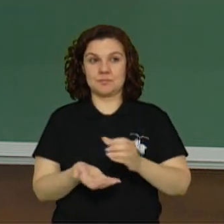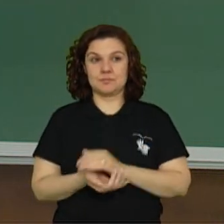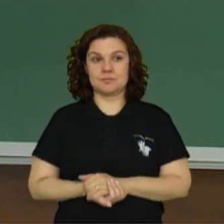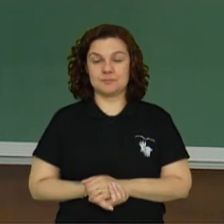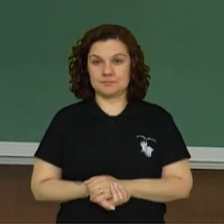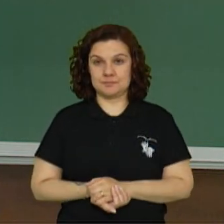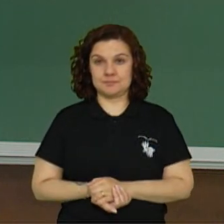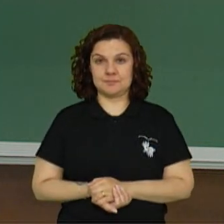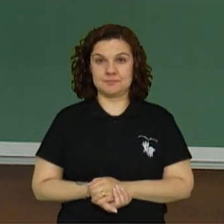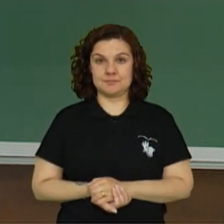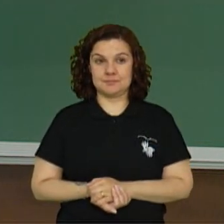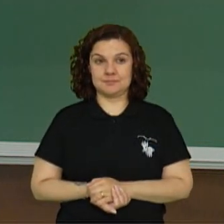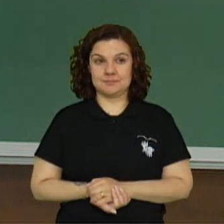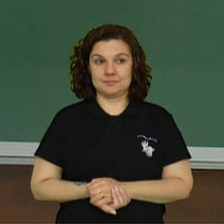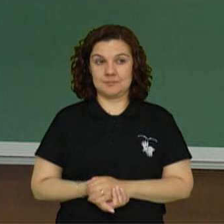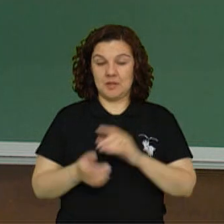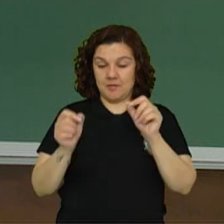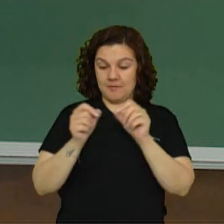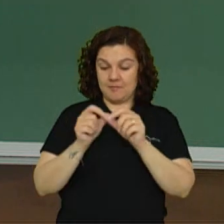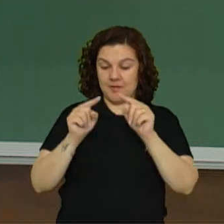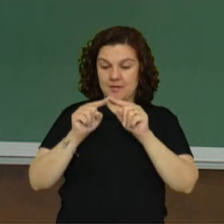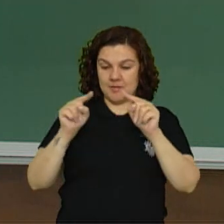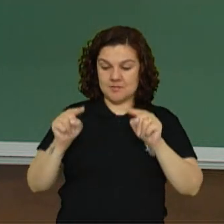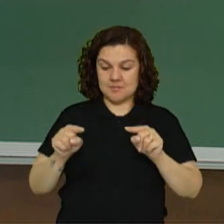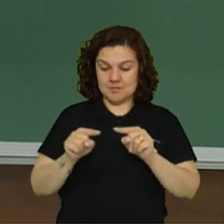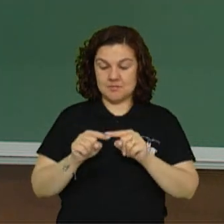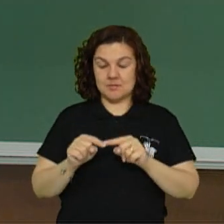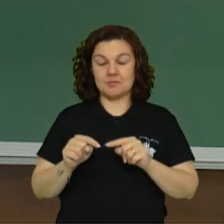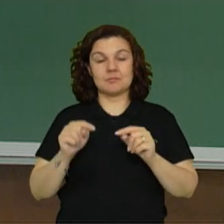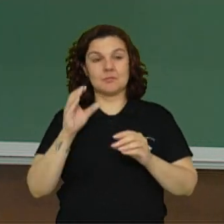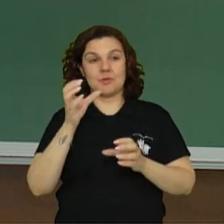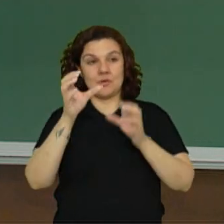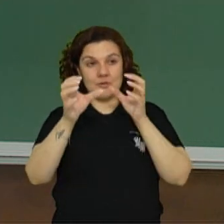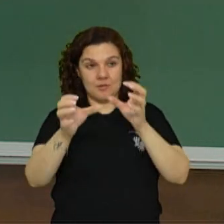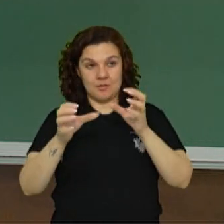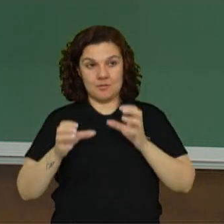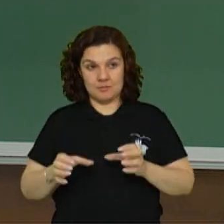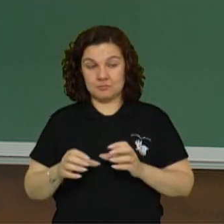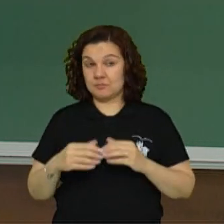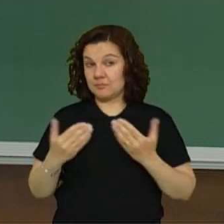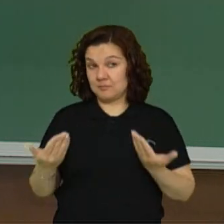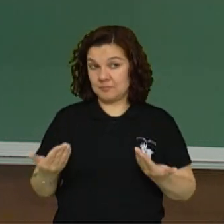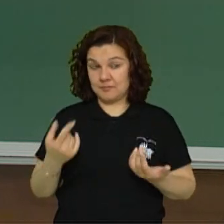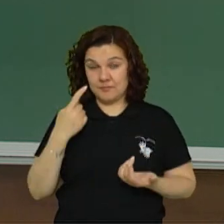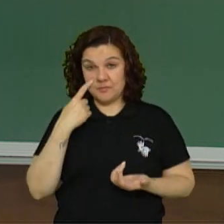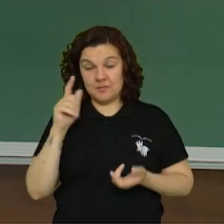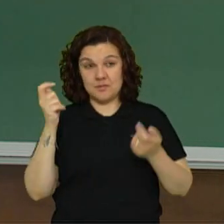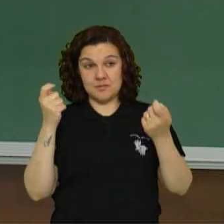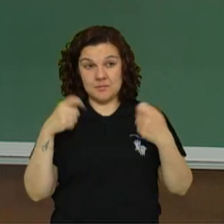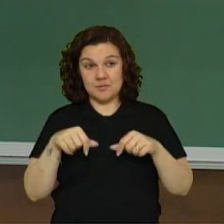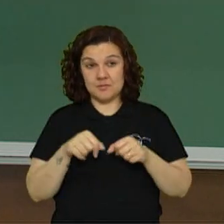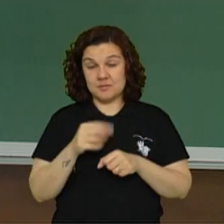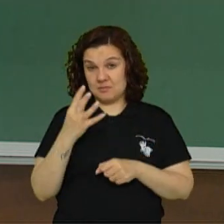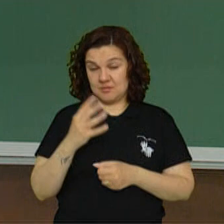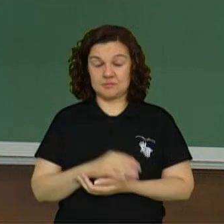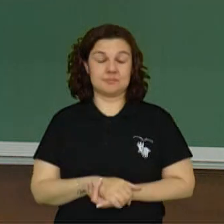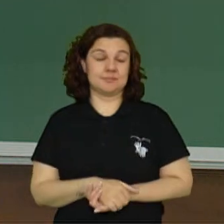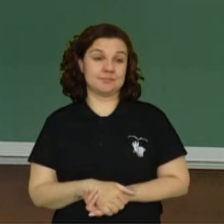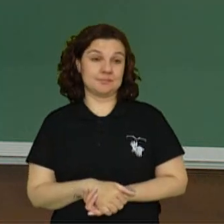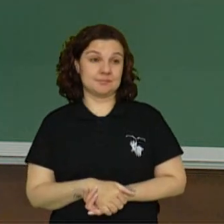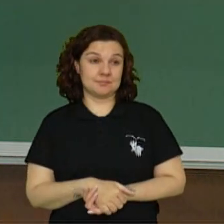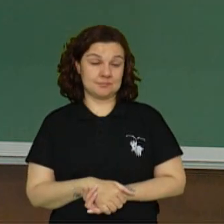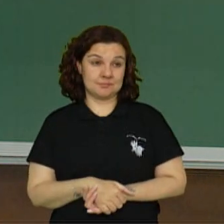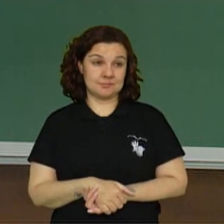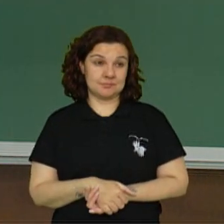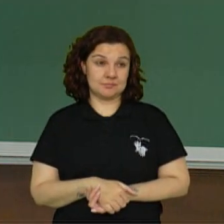uma só vez. Faça o desenho do quadrado, coloque 4 circunferências, veja se precisa fazer 4. Se